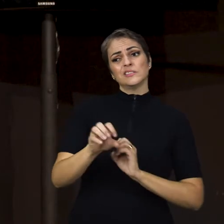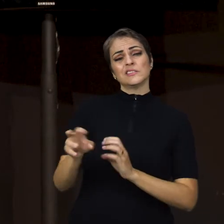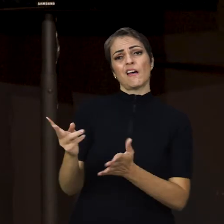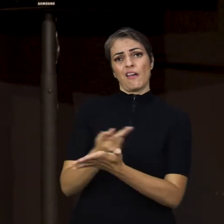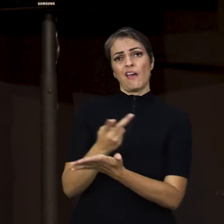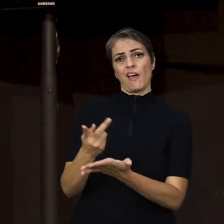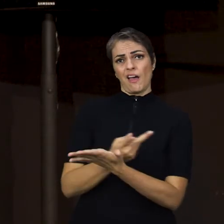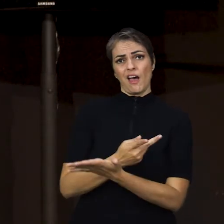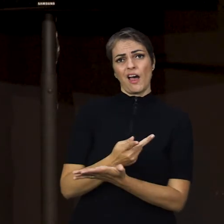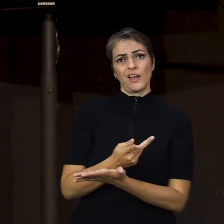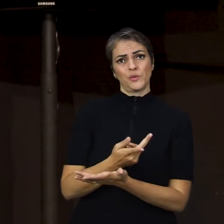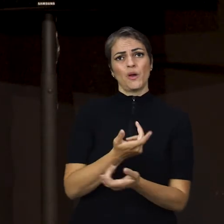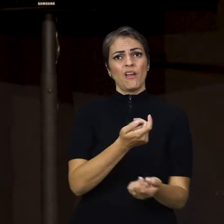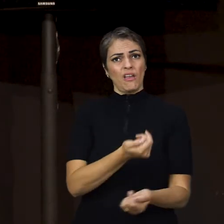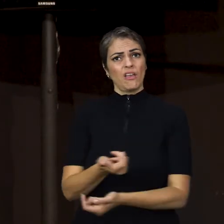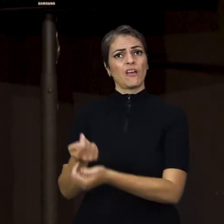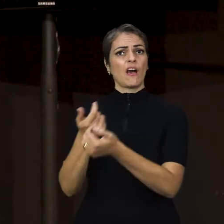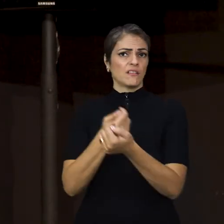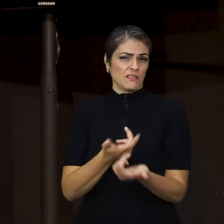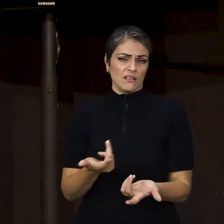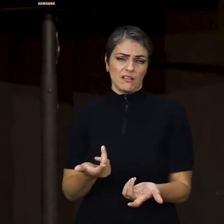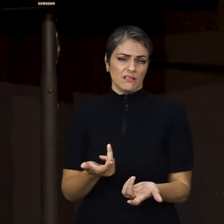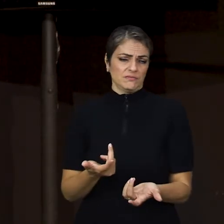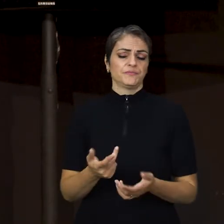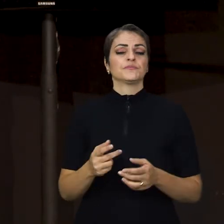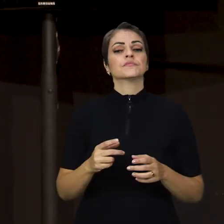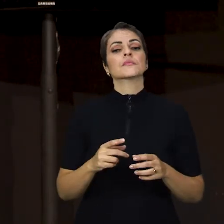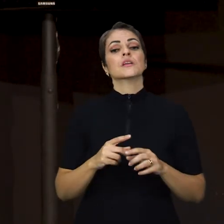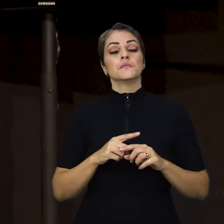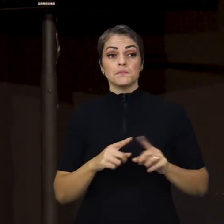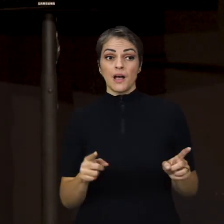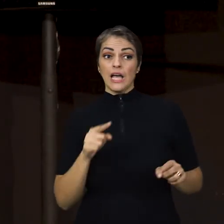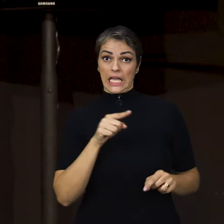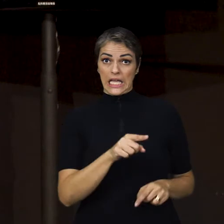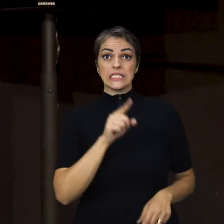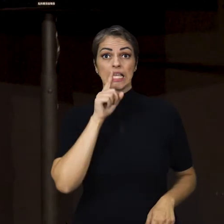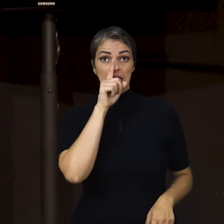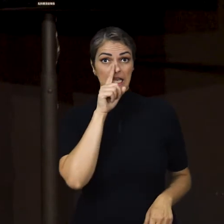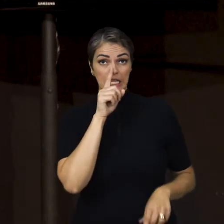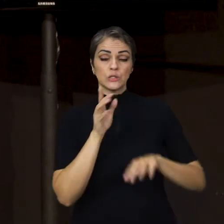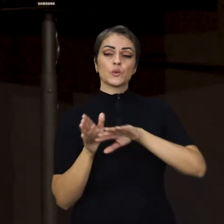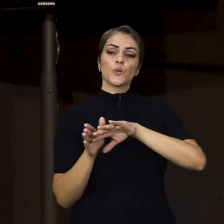erro, caso nós compartilhemos isso. Mas, além desses riscos,